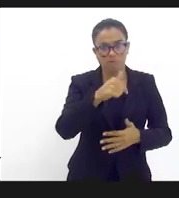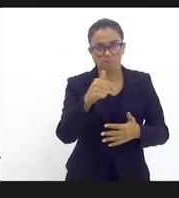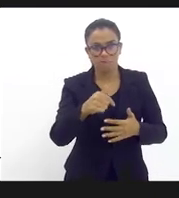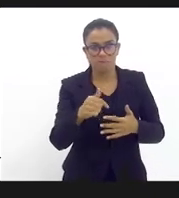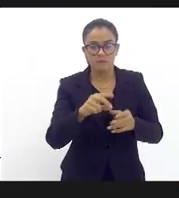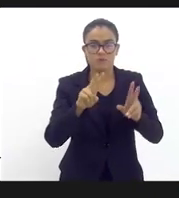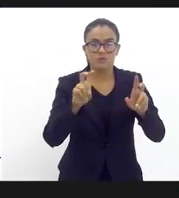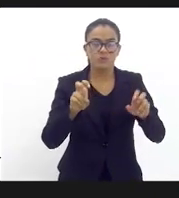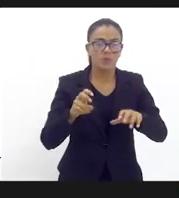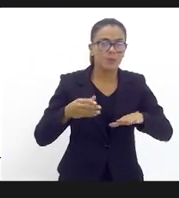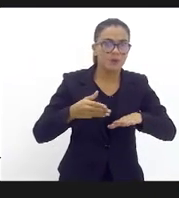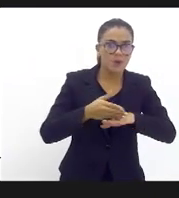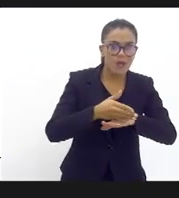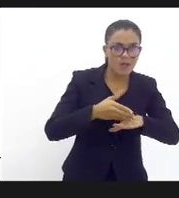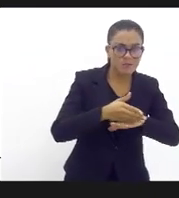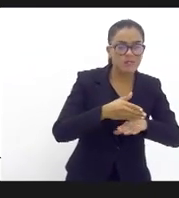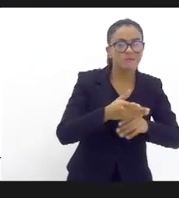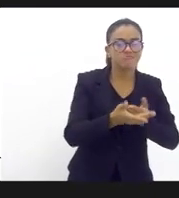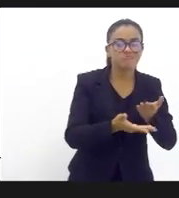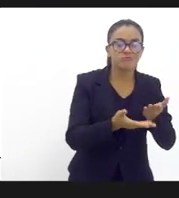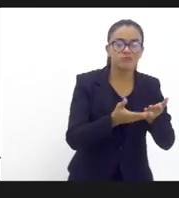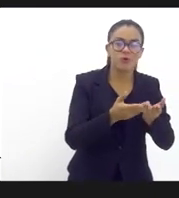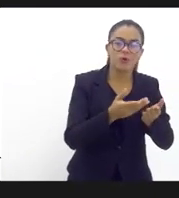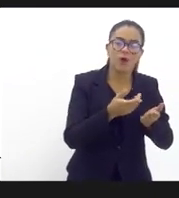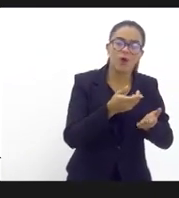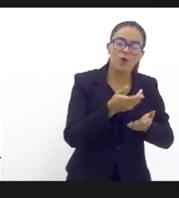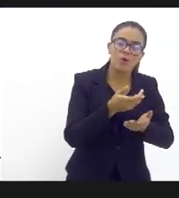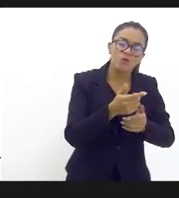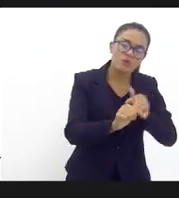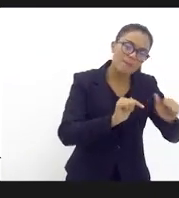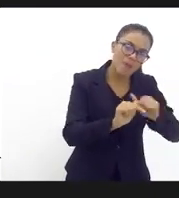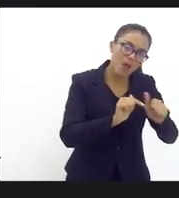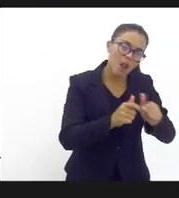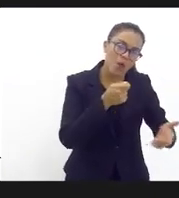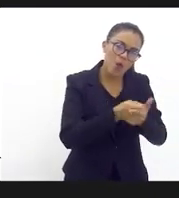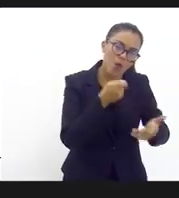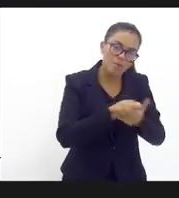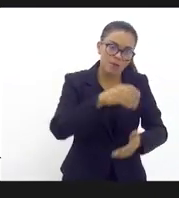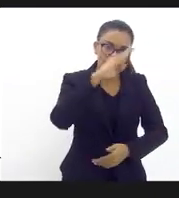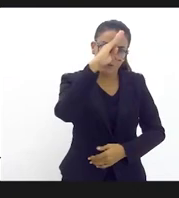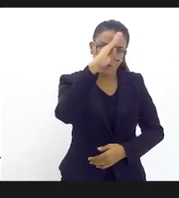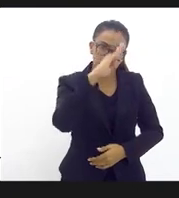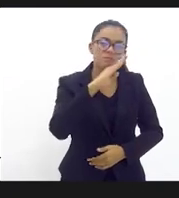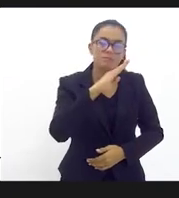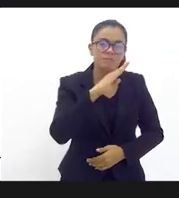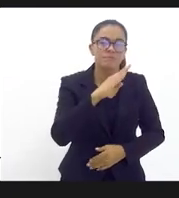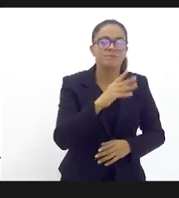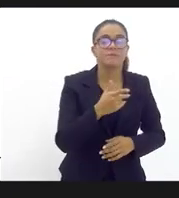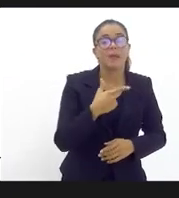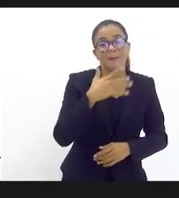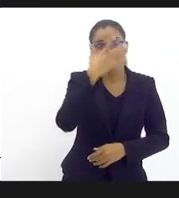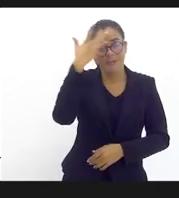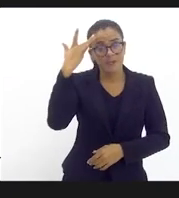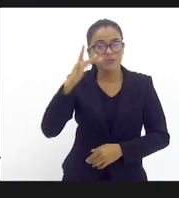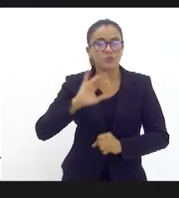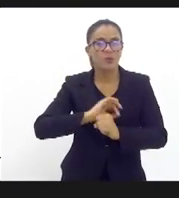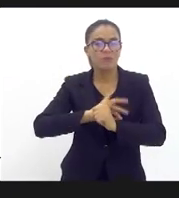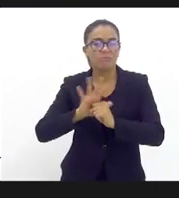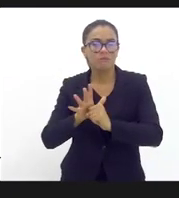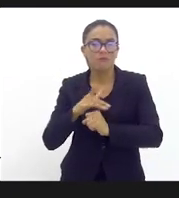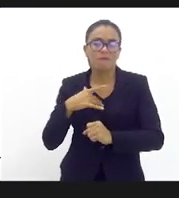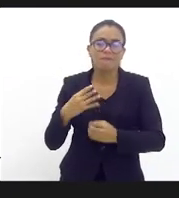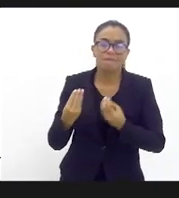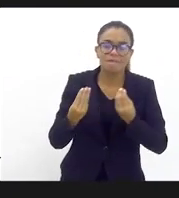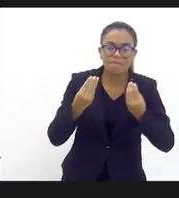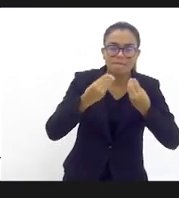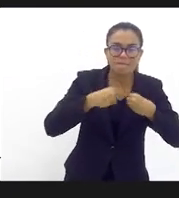acesso ao serviço obrigatório de alistamento. Então, uma pessoa não binária, ela só fica totalmente vulnerável